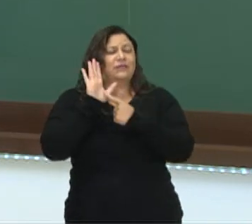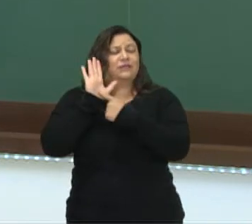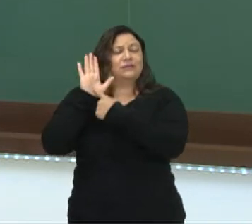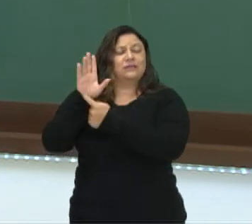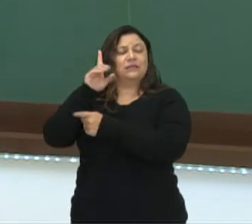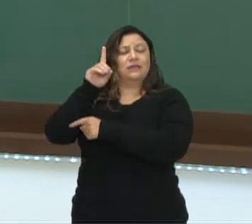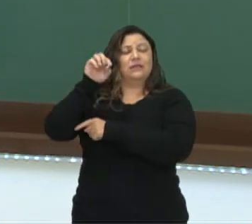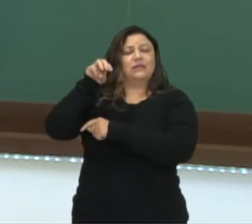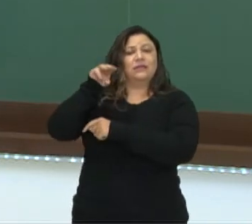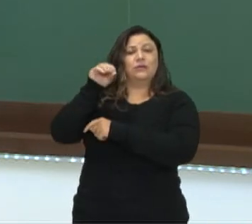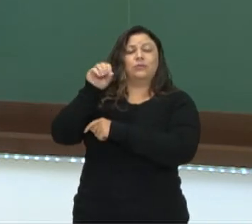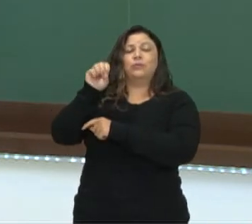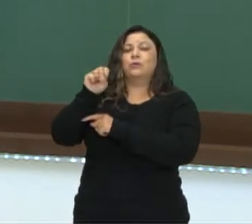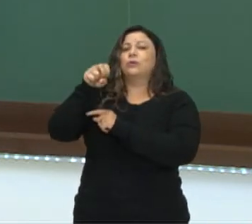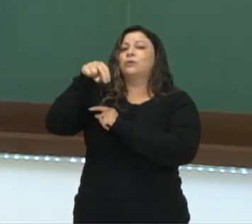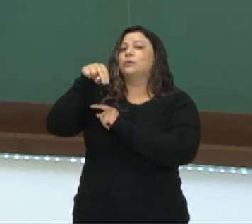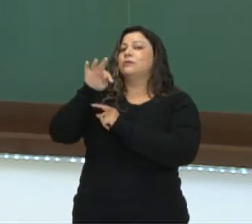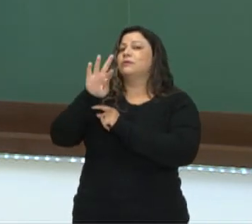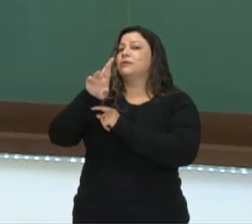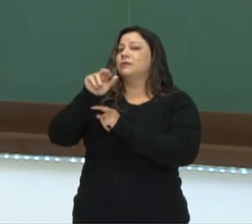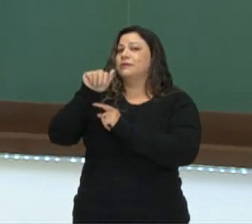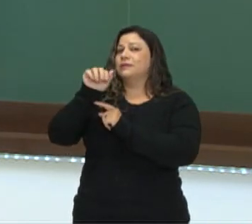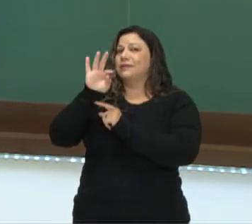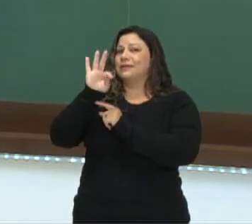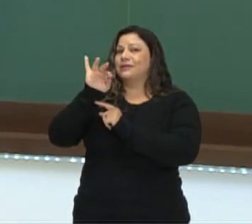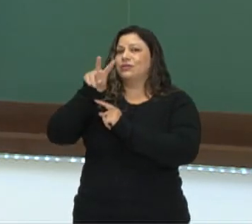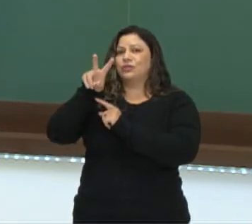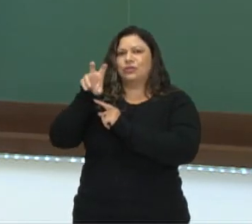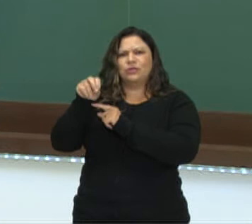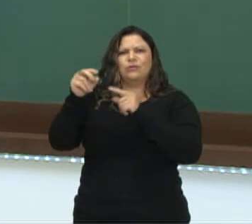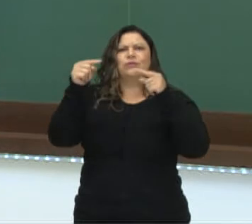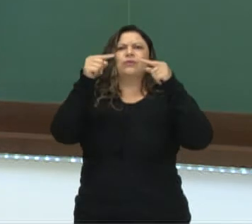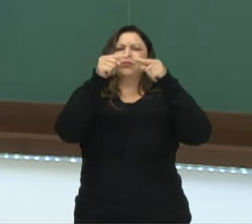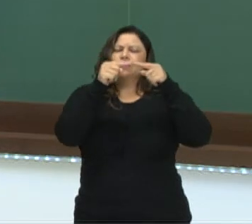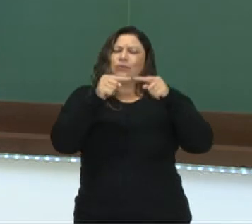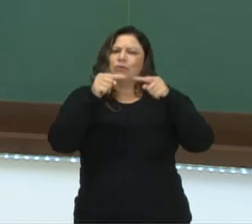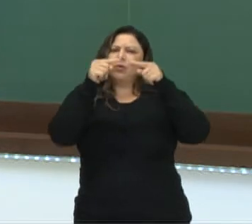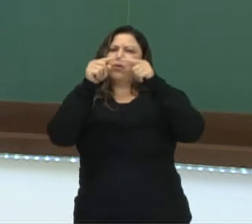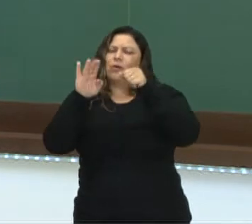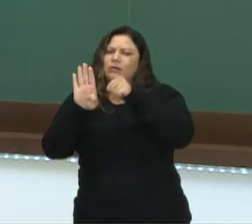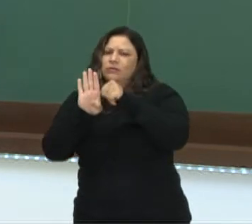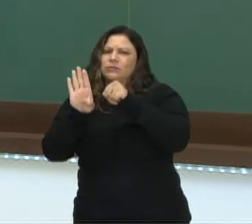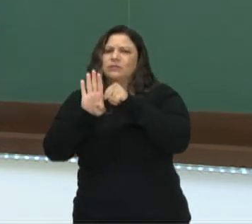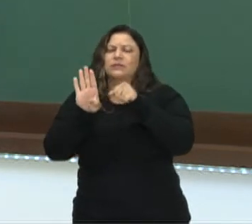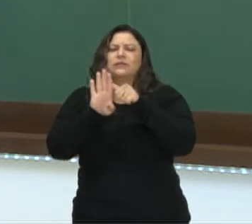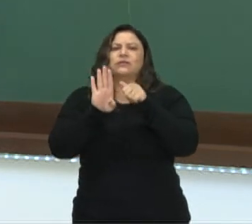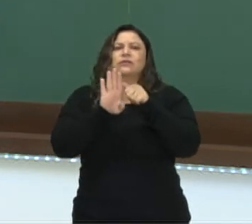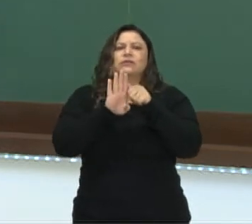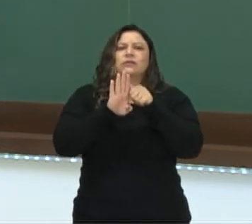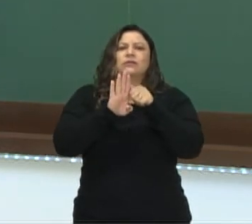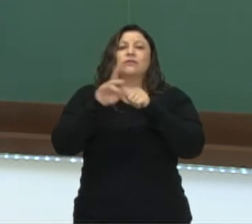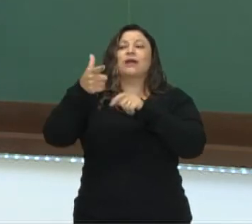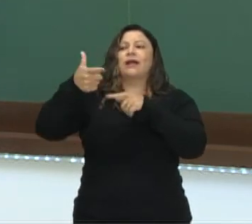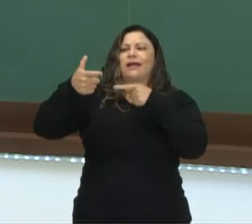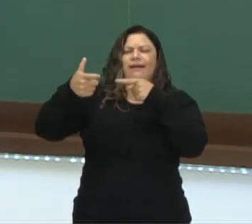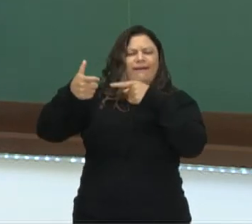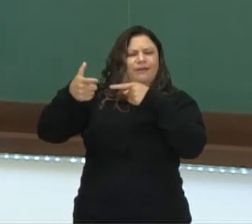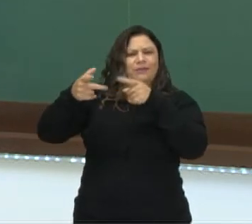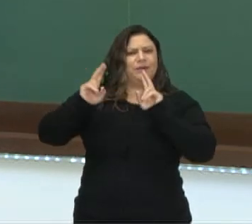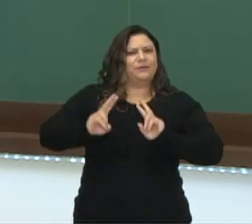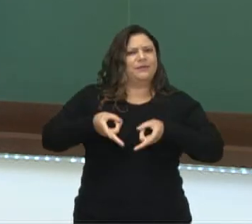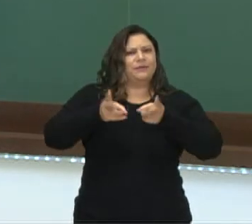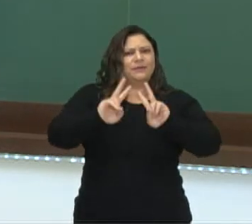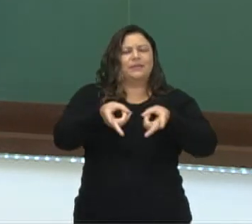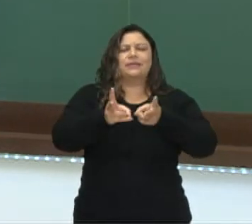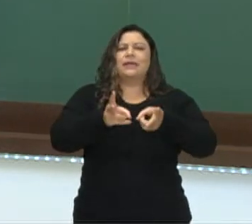demonstrativo, ele concorda com o substantivo, arma. Então, ele permanece no feminino, porque